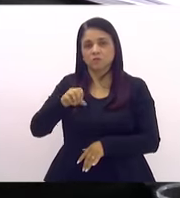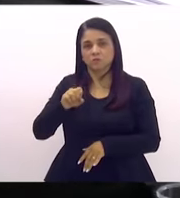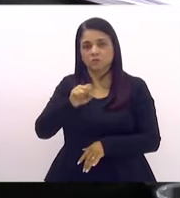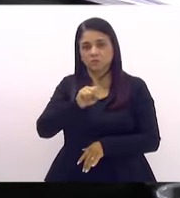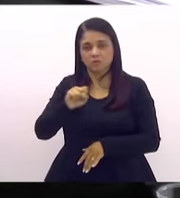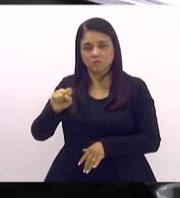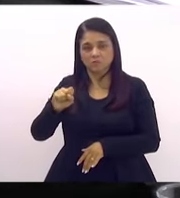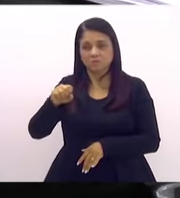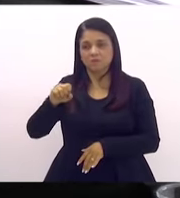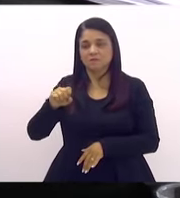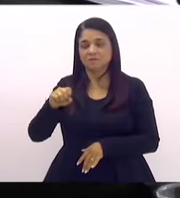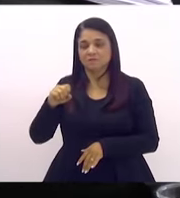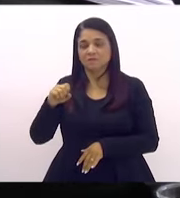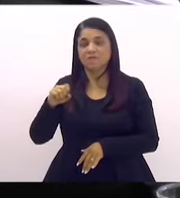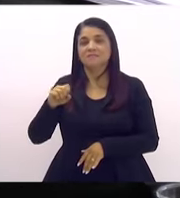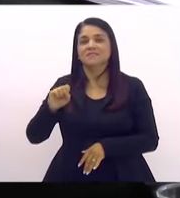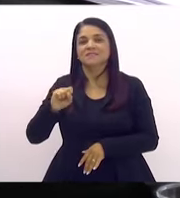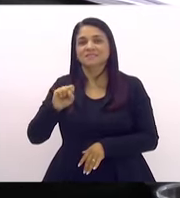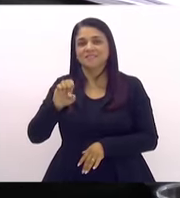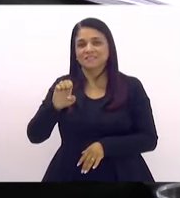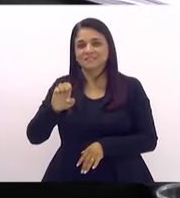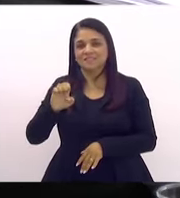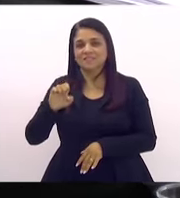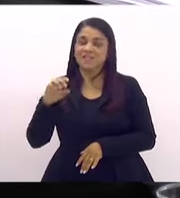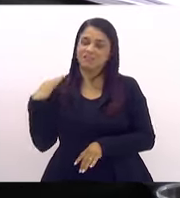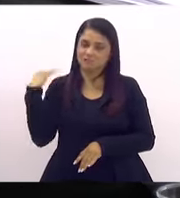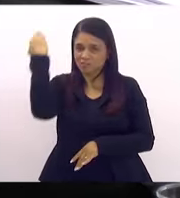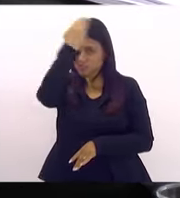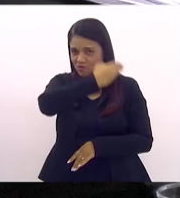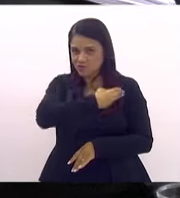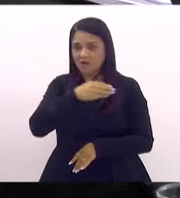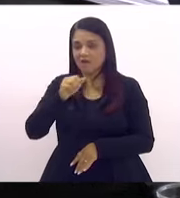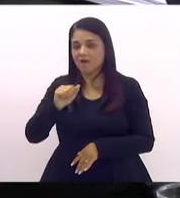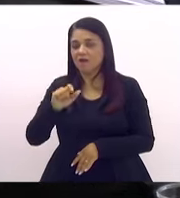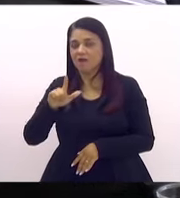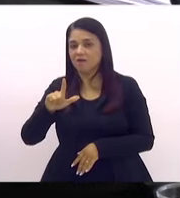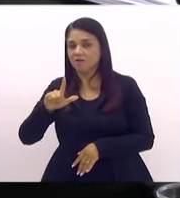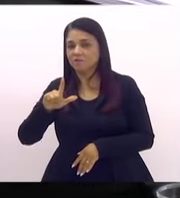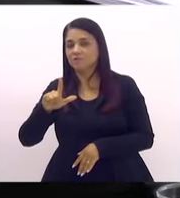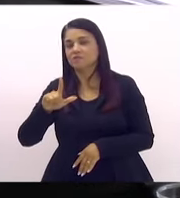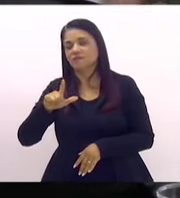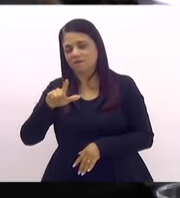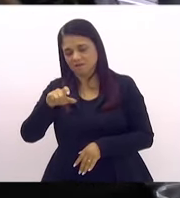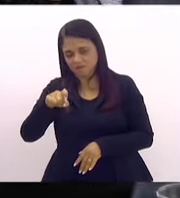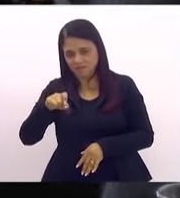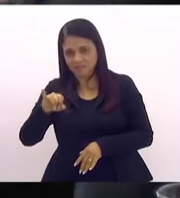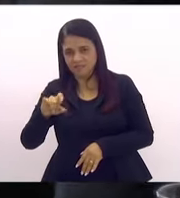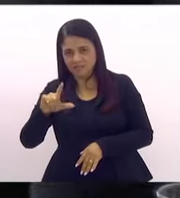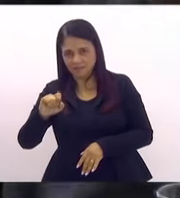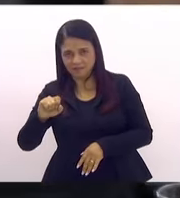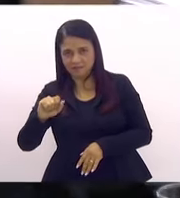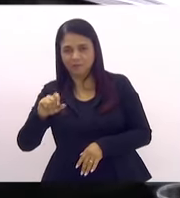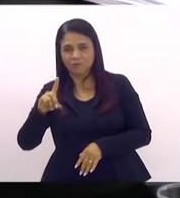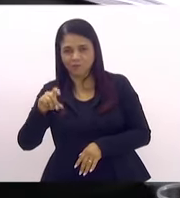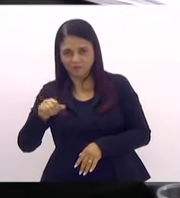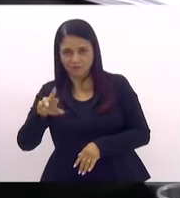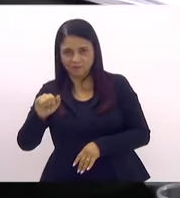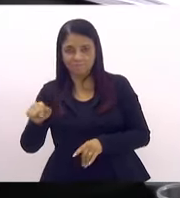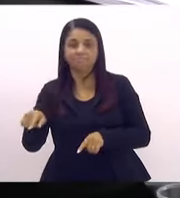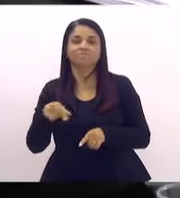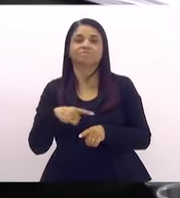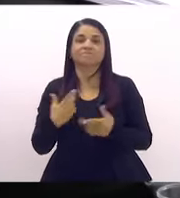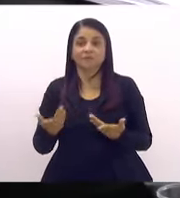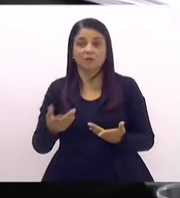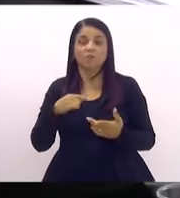quê? Era um bem público de interesse geral, né, de comum acordo. Então, como questão jurídica, vale a